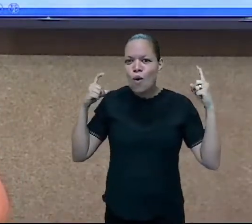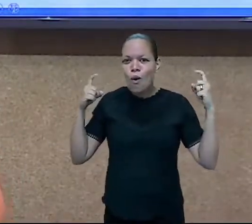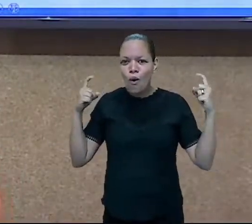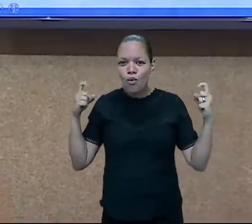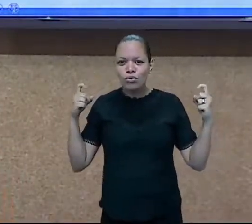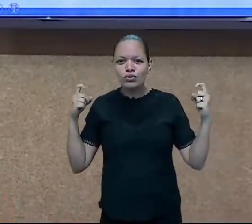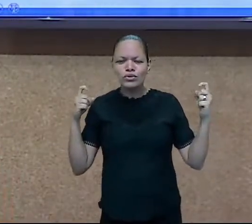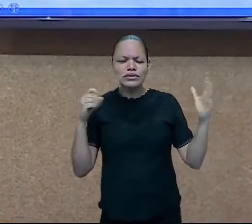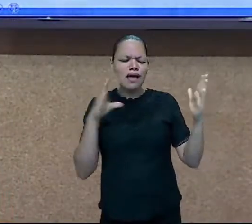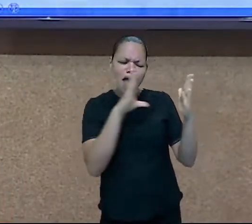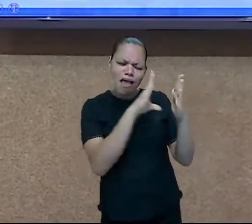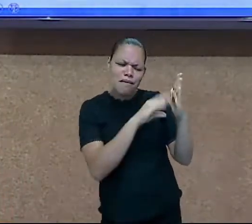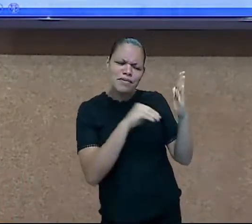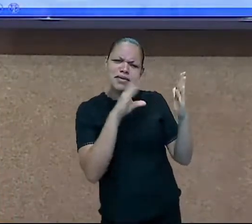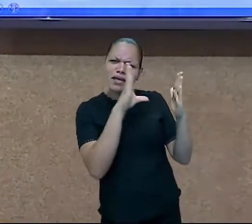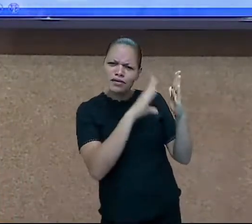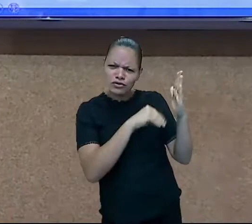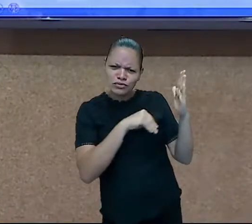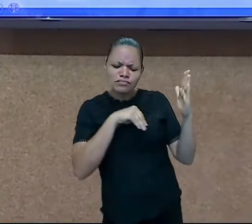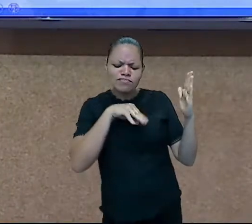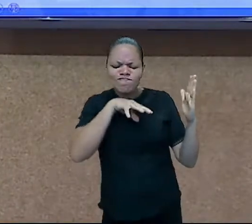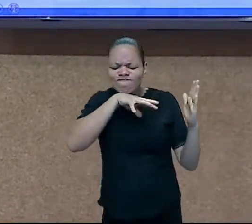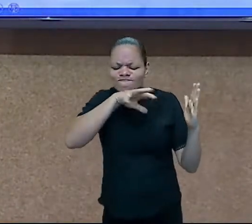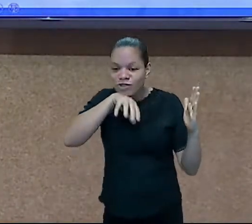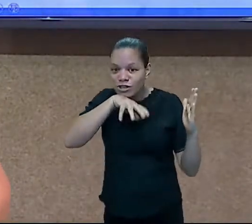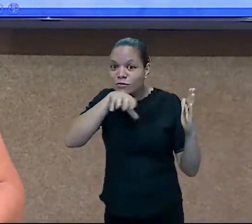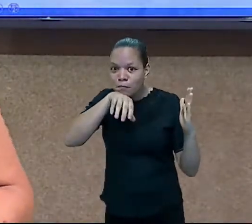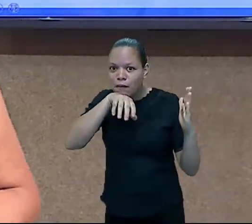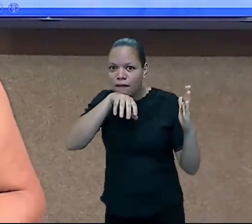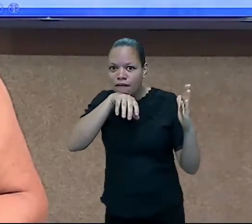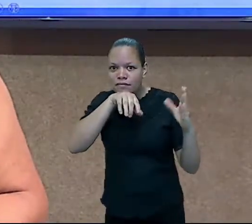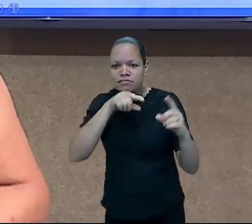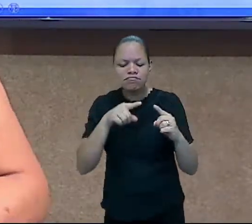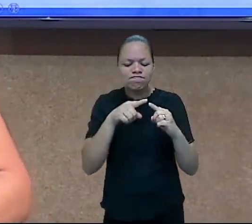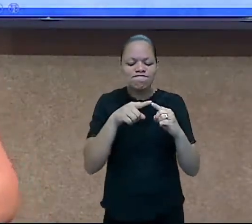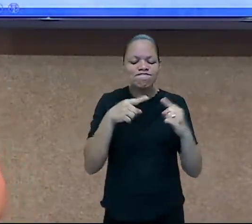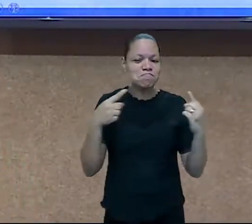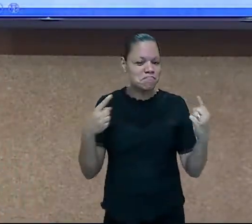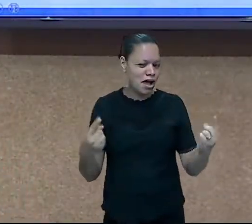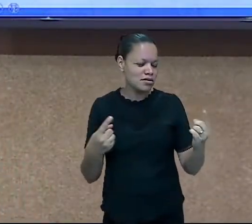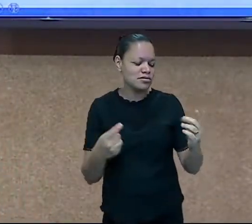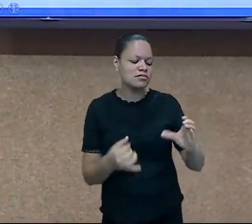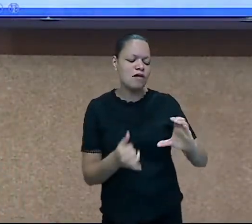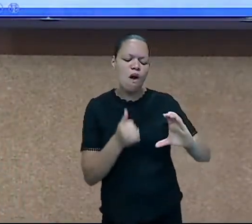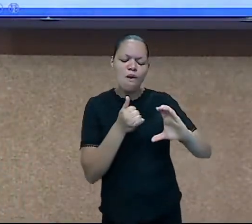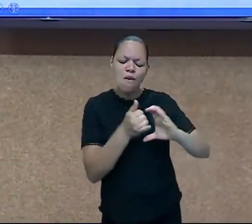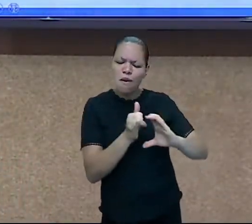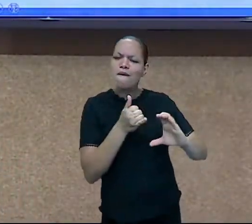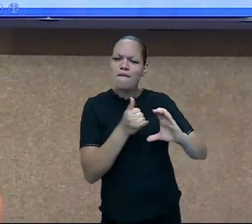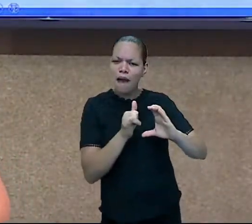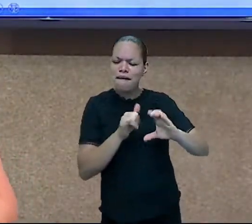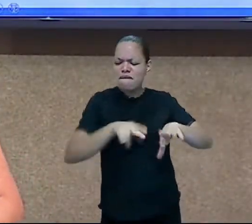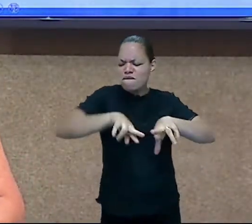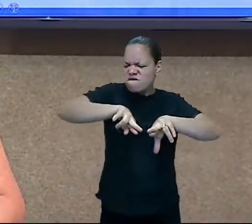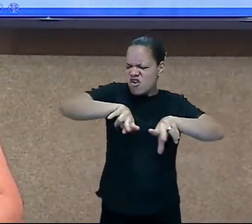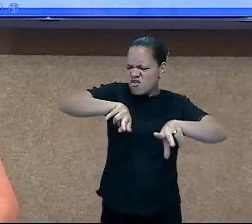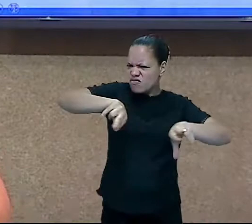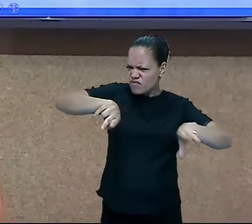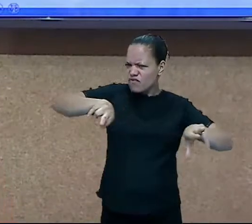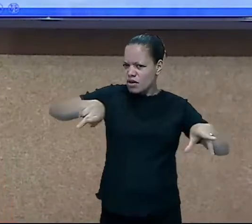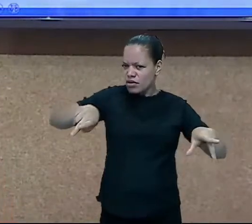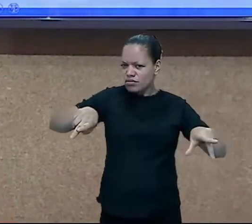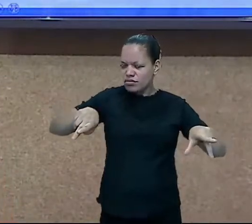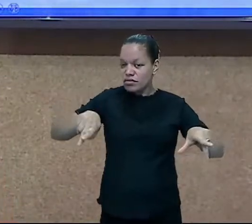fábula é diferente. Na fábula nós temos a presença dos animais como